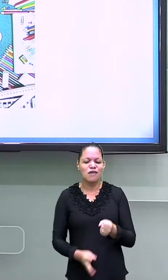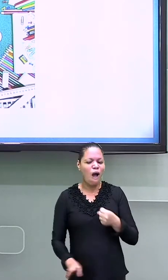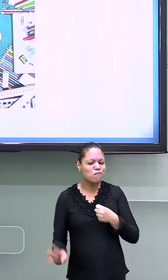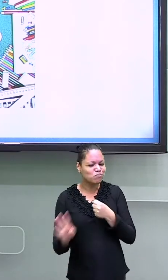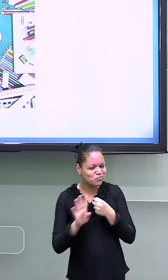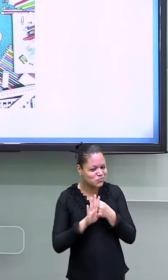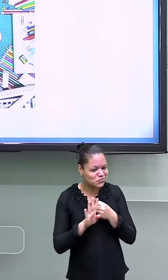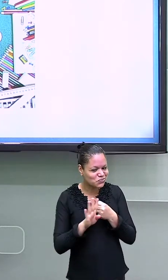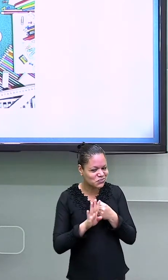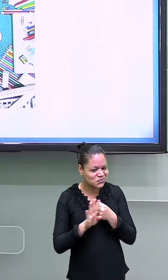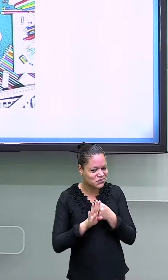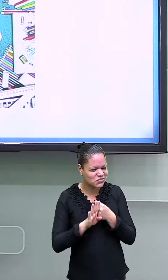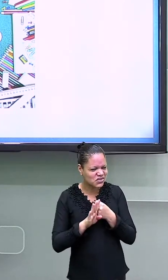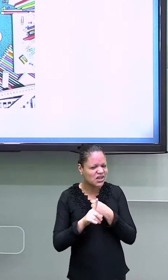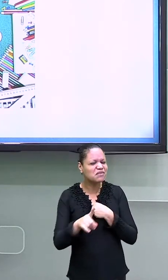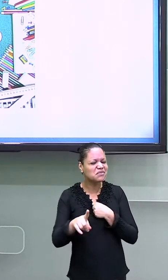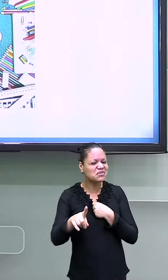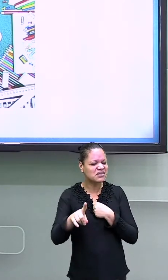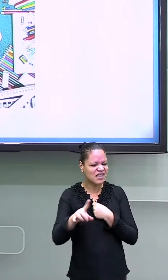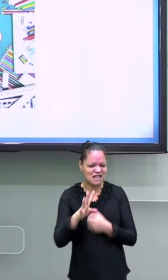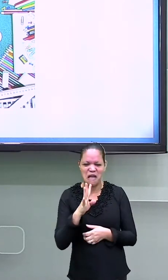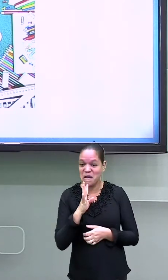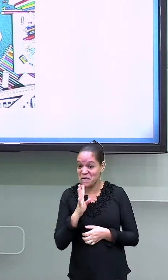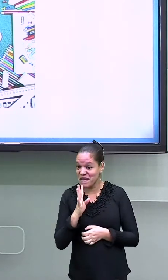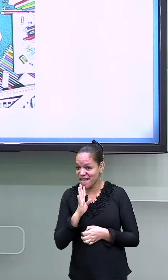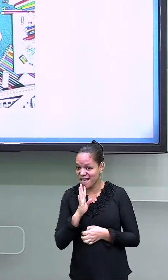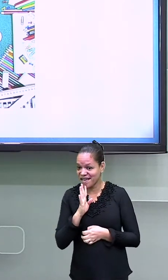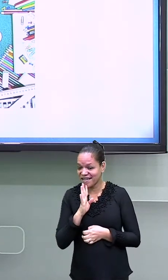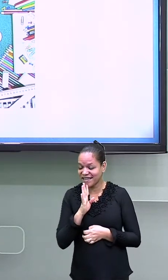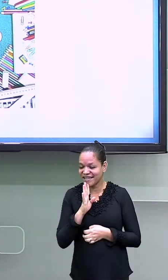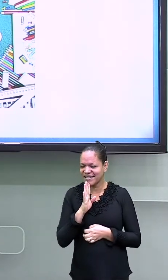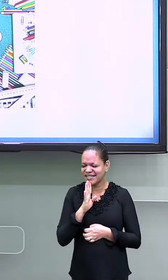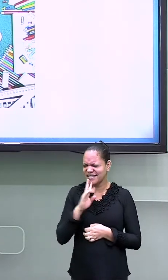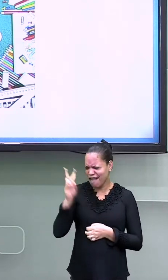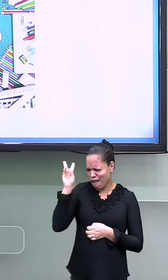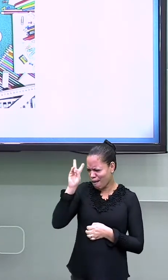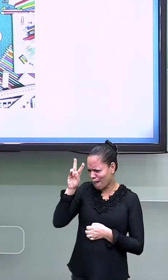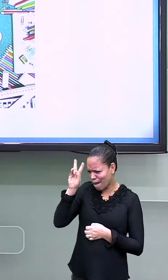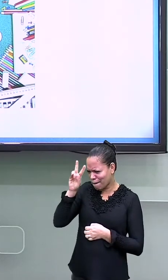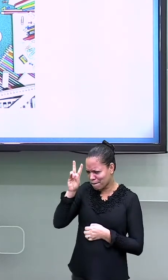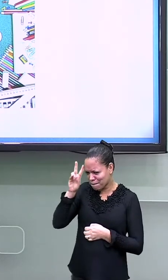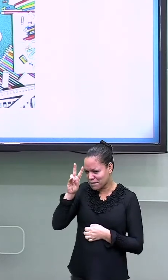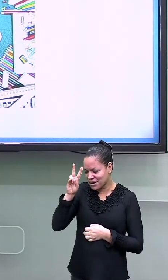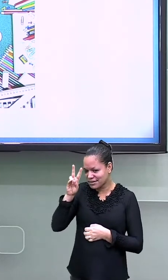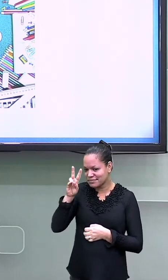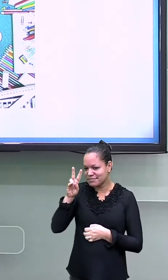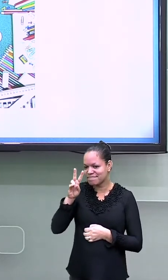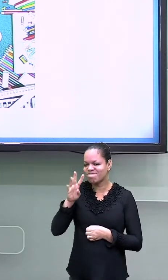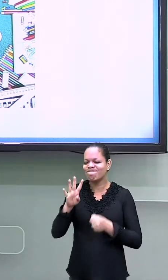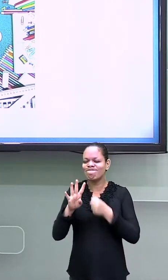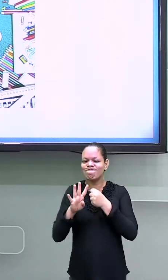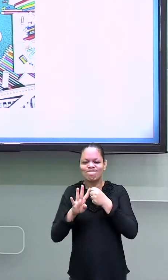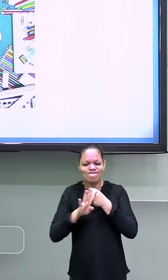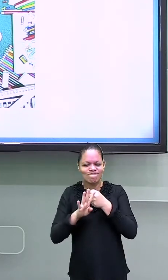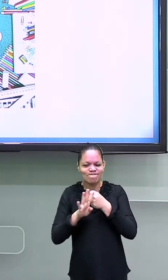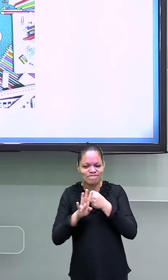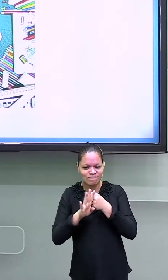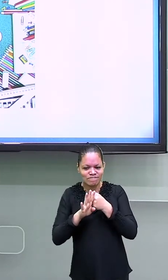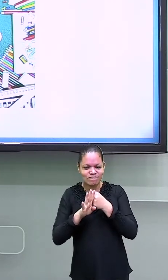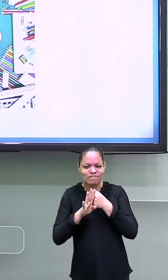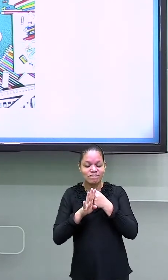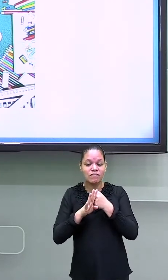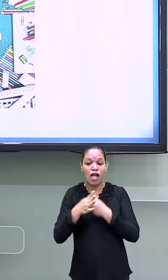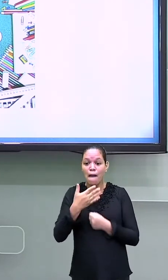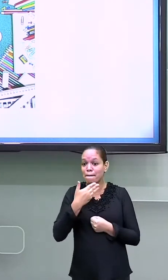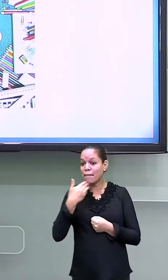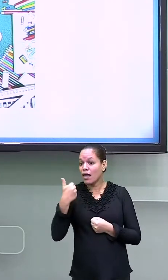Com certeza você já aprendeu aqui na TV Educação sobre substantivos. Então agora a gente vai reforçar esse aprendizado e poder aprender um pouquinho